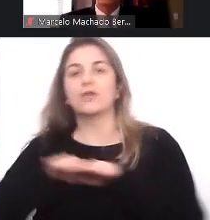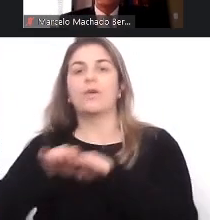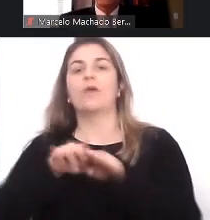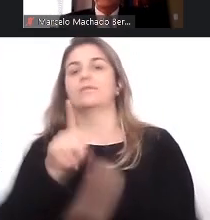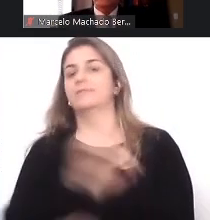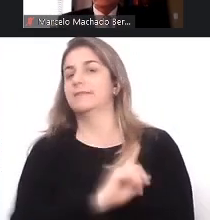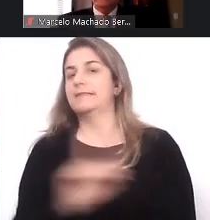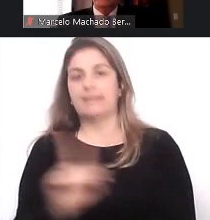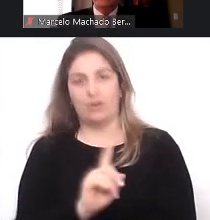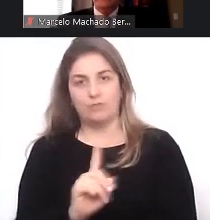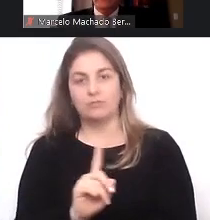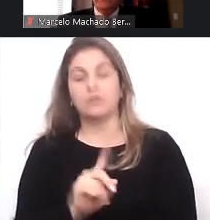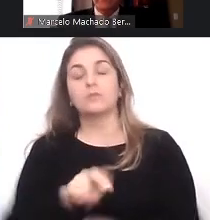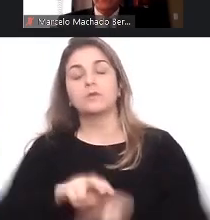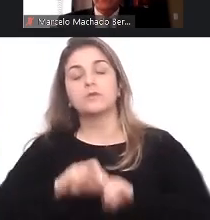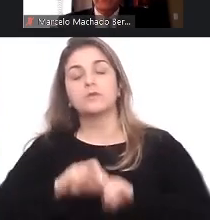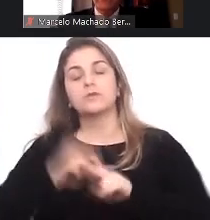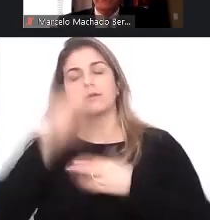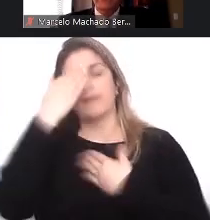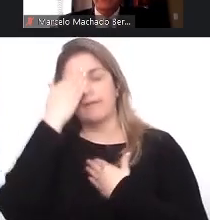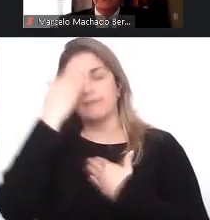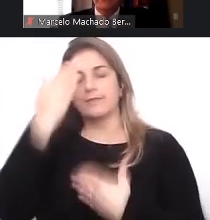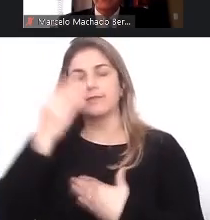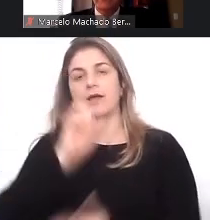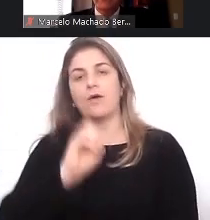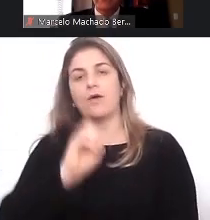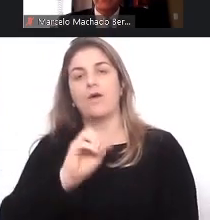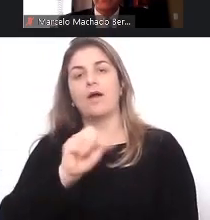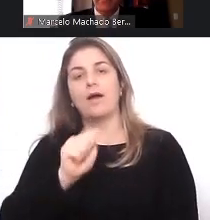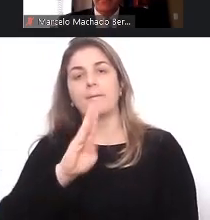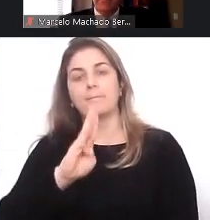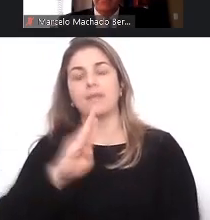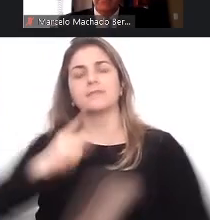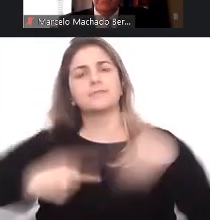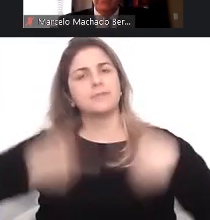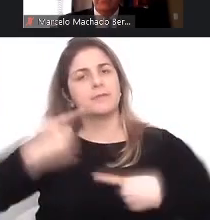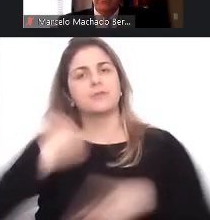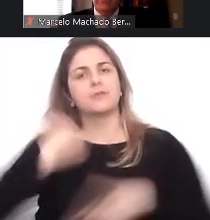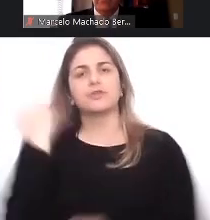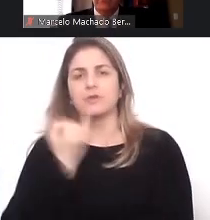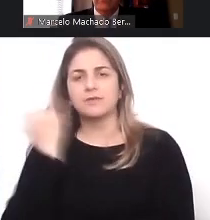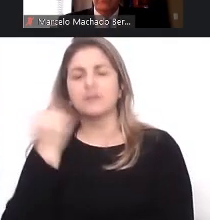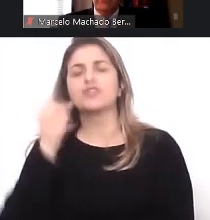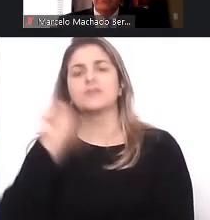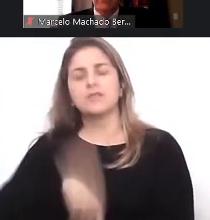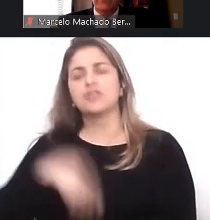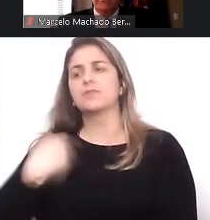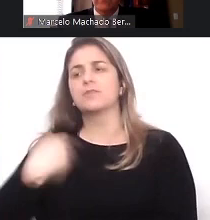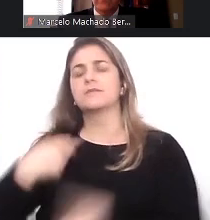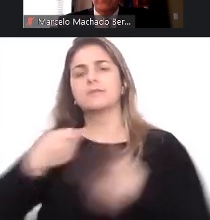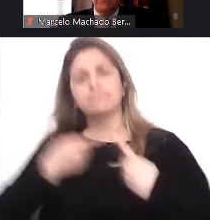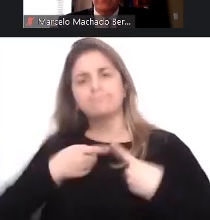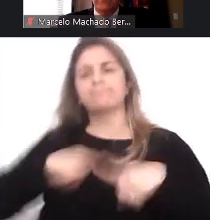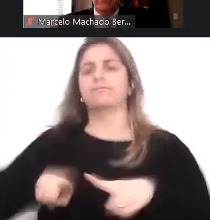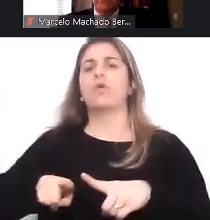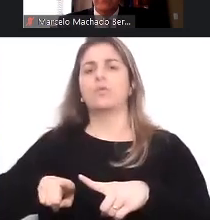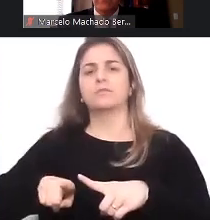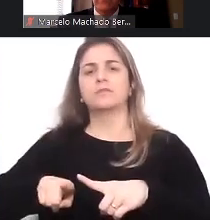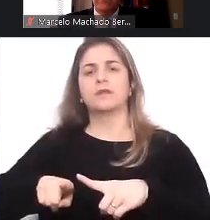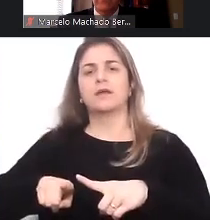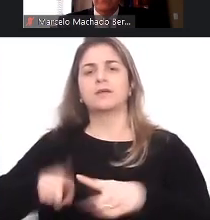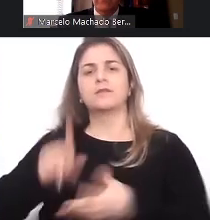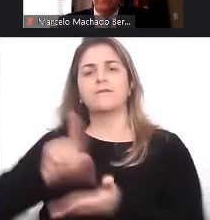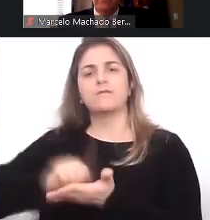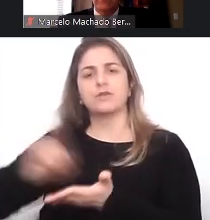intervenção agradecendo muito ao OAB. Eu acho que esse debate é muito importante. Nós temos que nos opor ao júri virtual, nós temos que nos opor ao